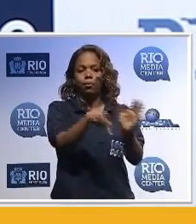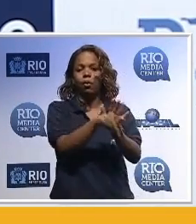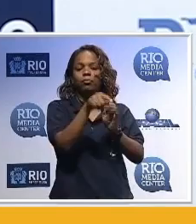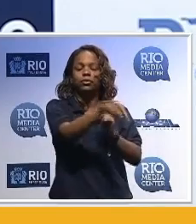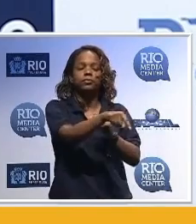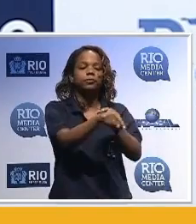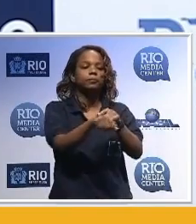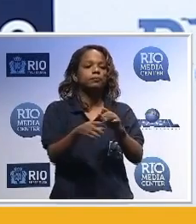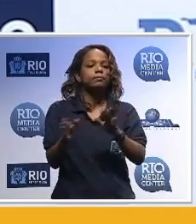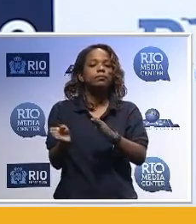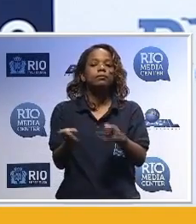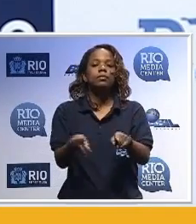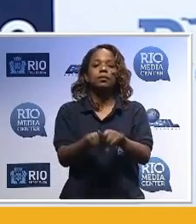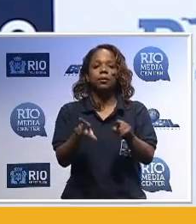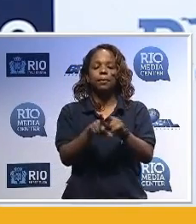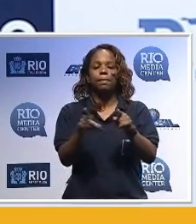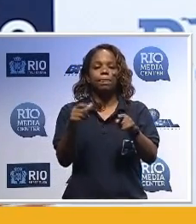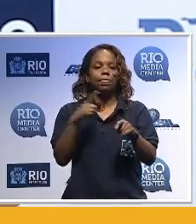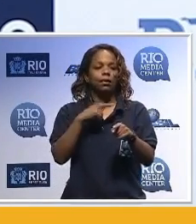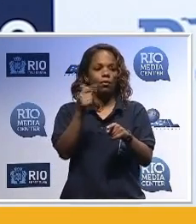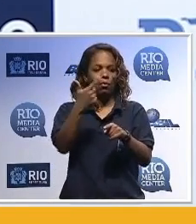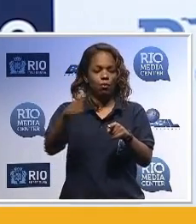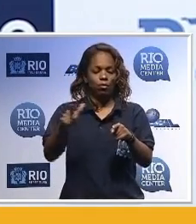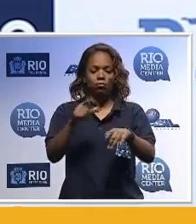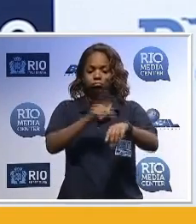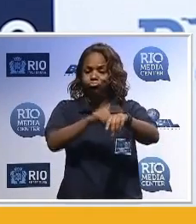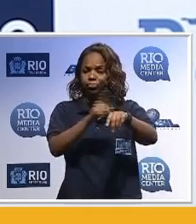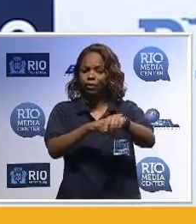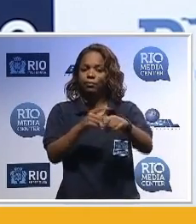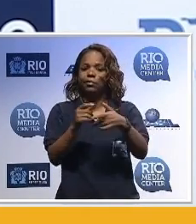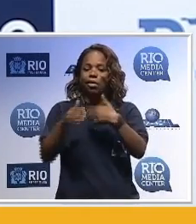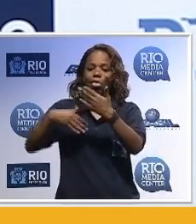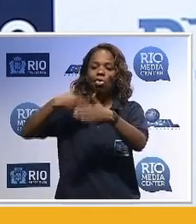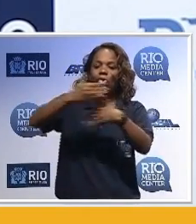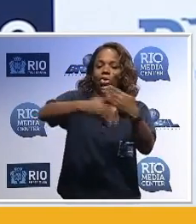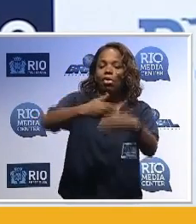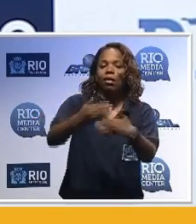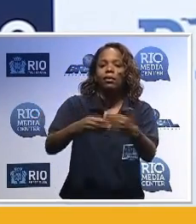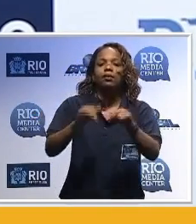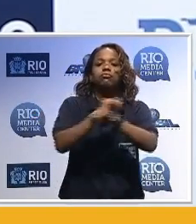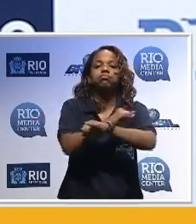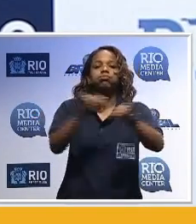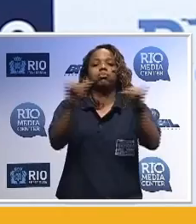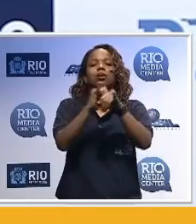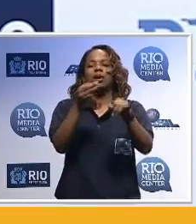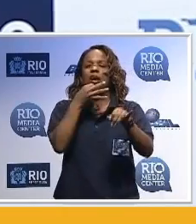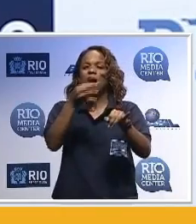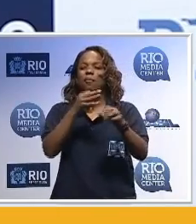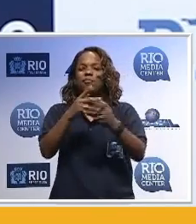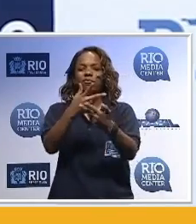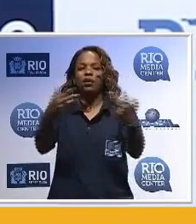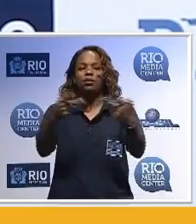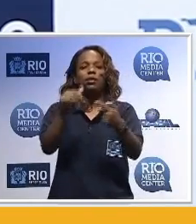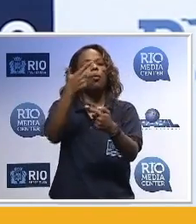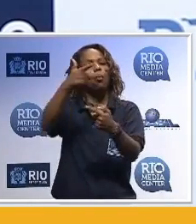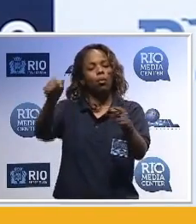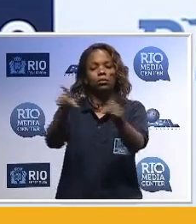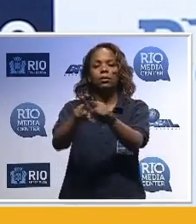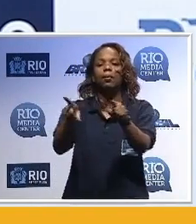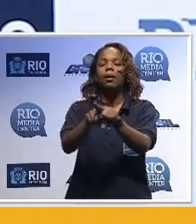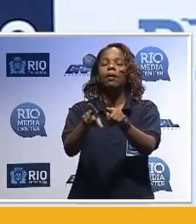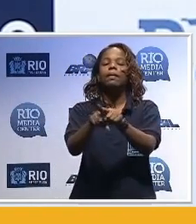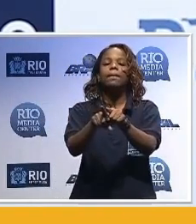apoio à comercialização, nós tivemos ao longo desse tempo várias campanhas, temos algumas outras programadas para